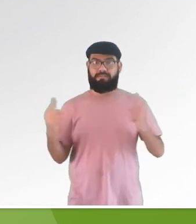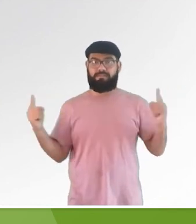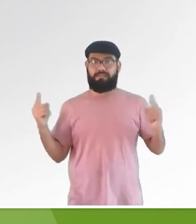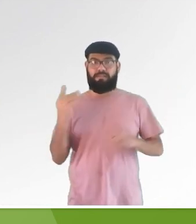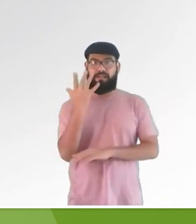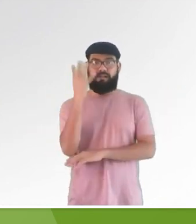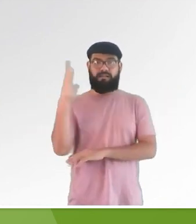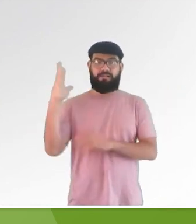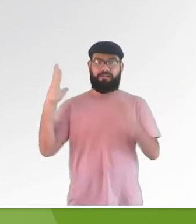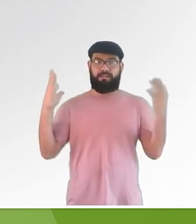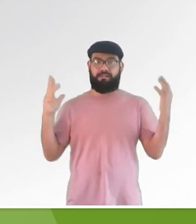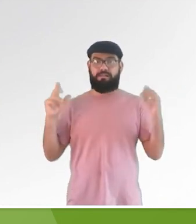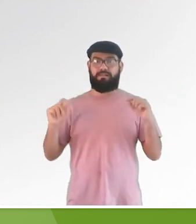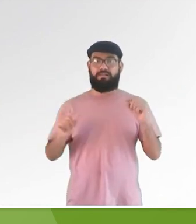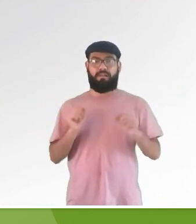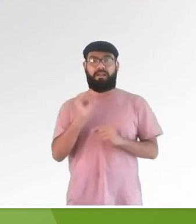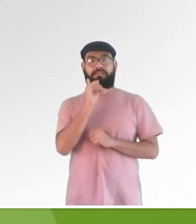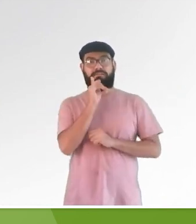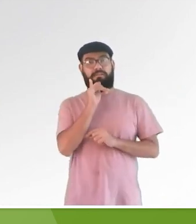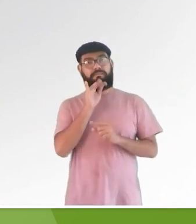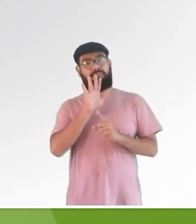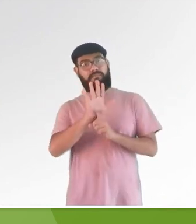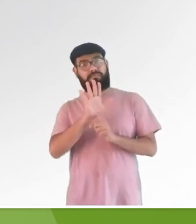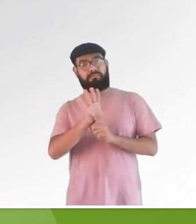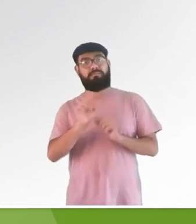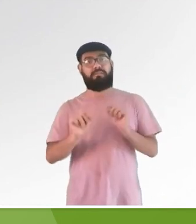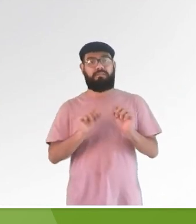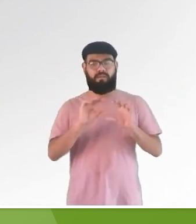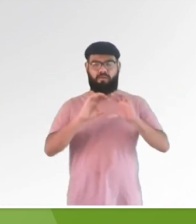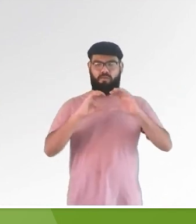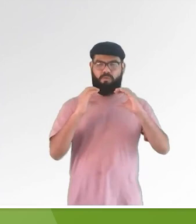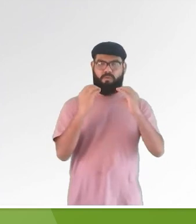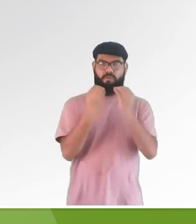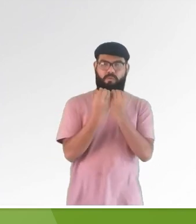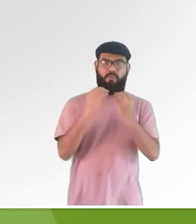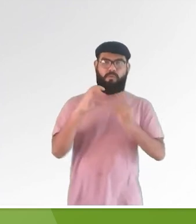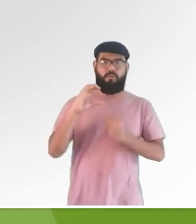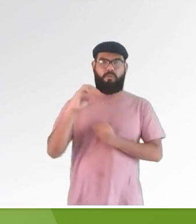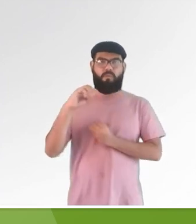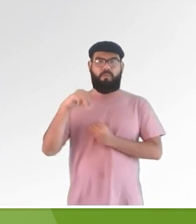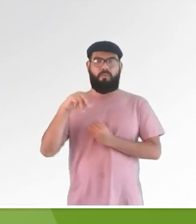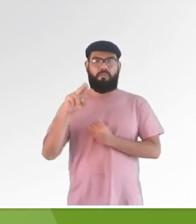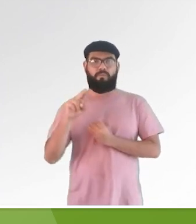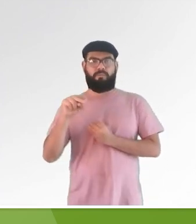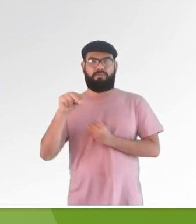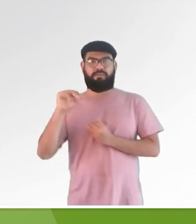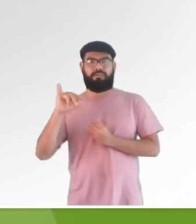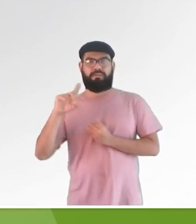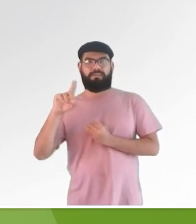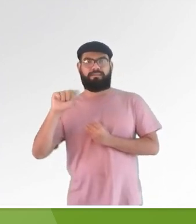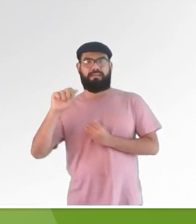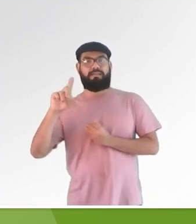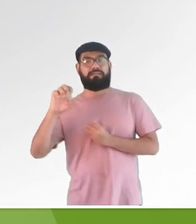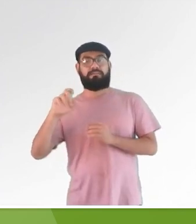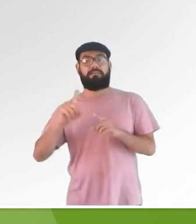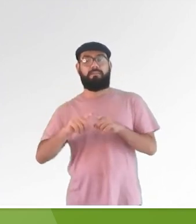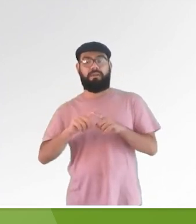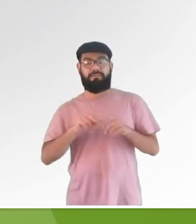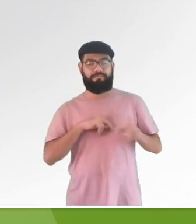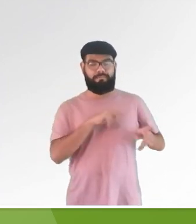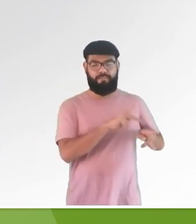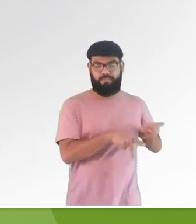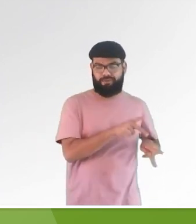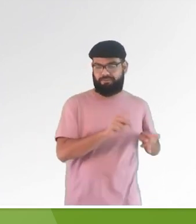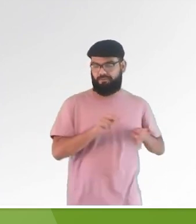tem um exemplo de comunidade, né? Porque conseguimos encontrar diversos seres vivos, diversas populações coexistindo no